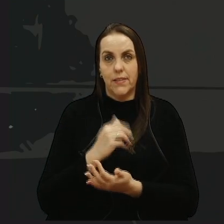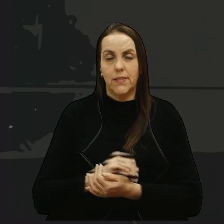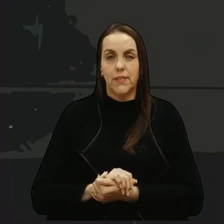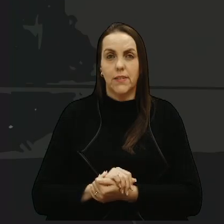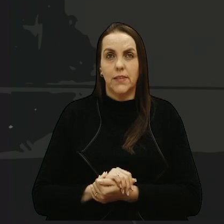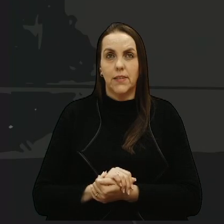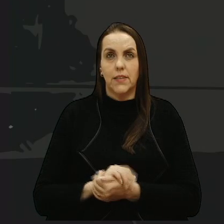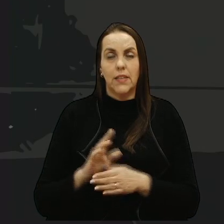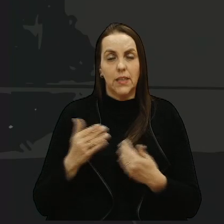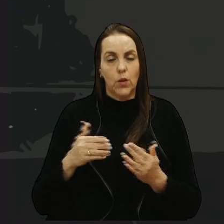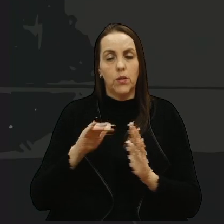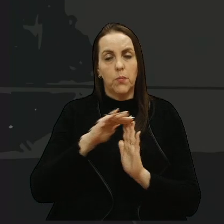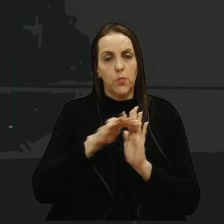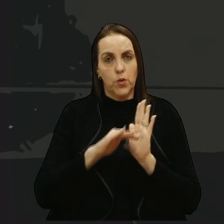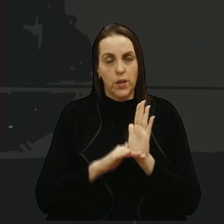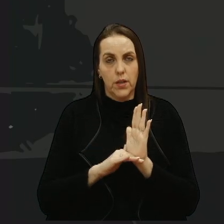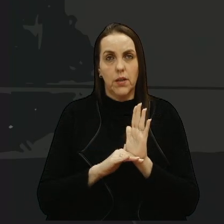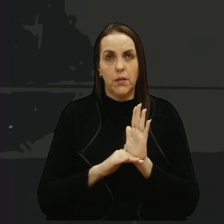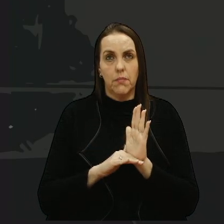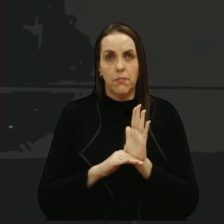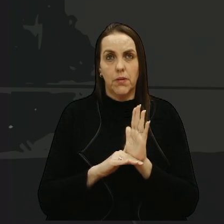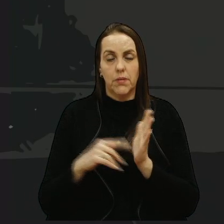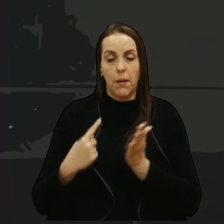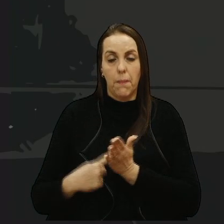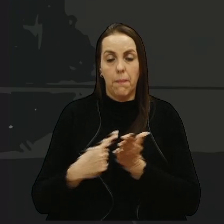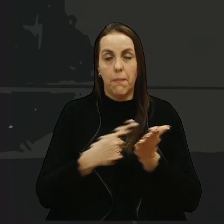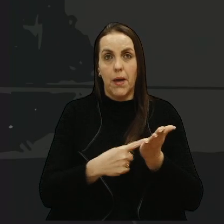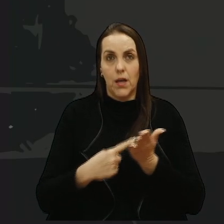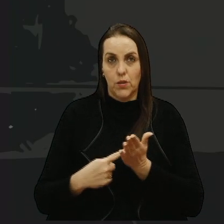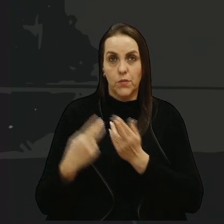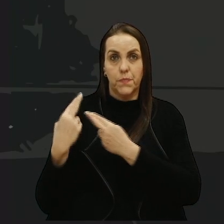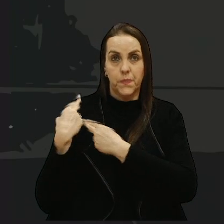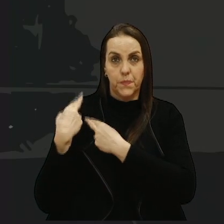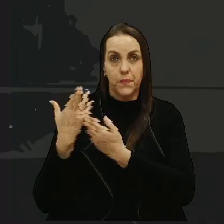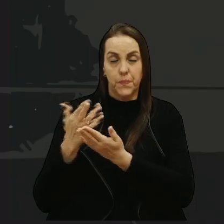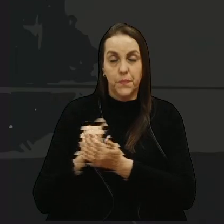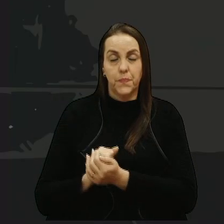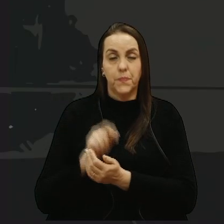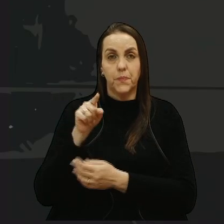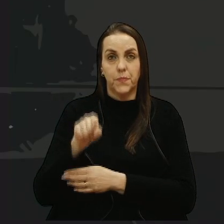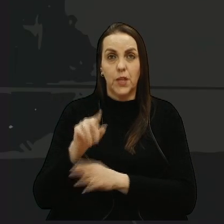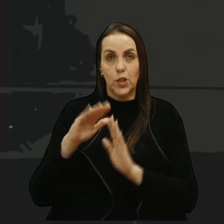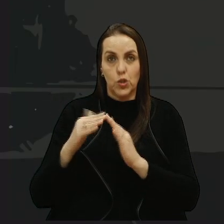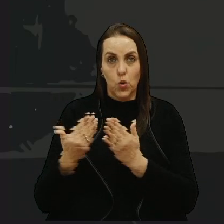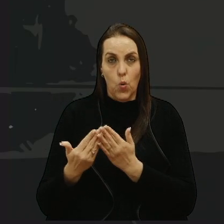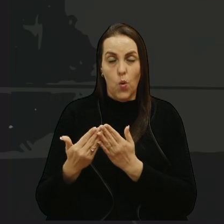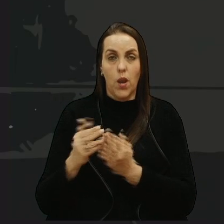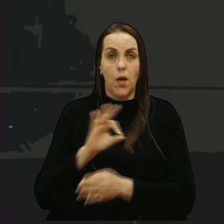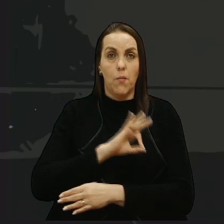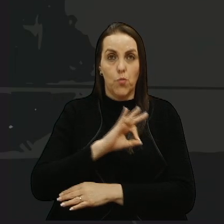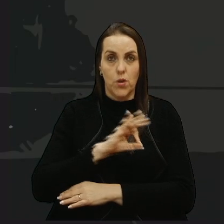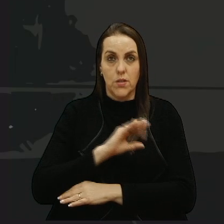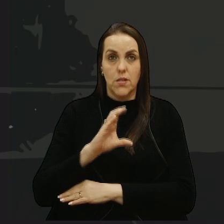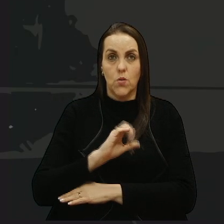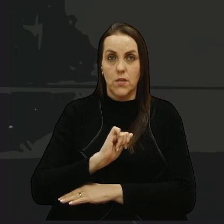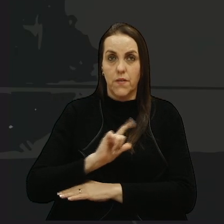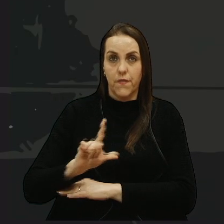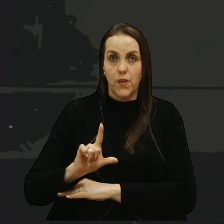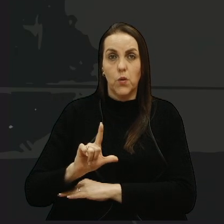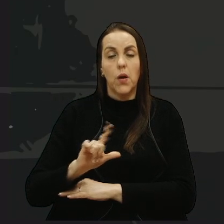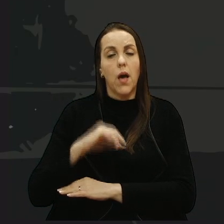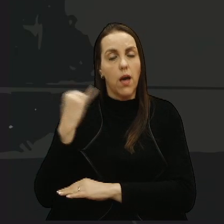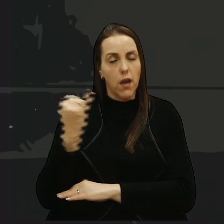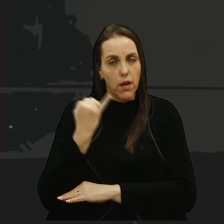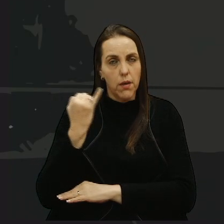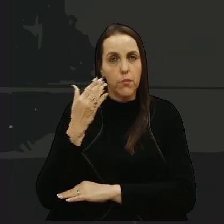tem um programa que é Papo de Responsa nas escolas com policiais civis, que é muito